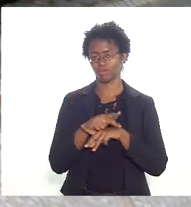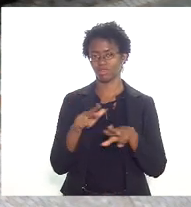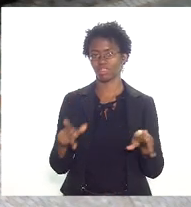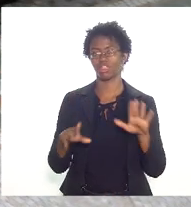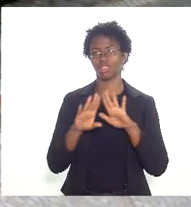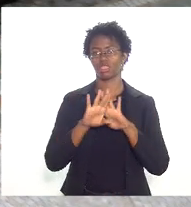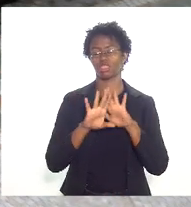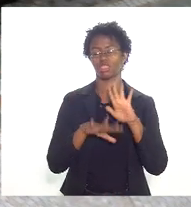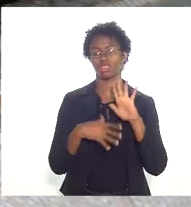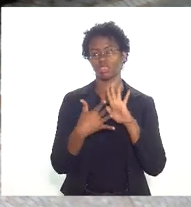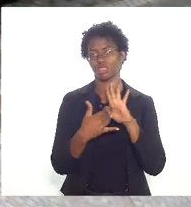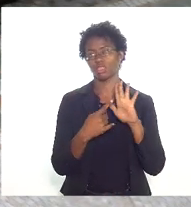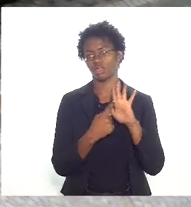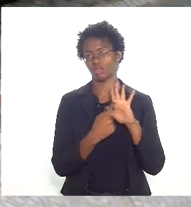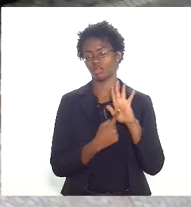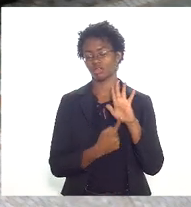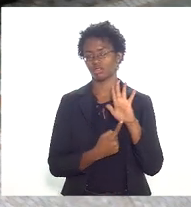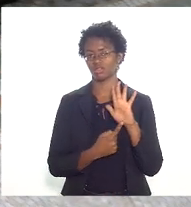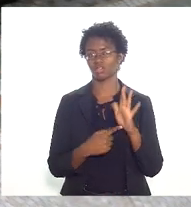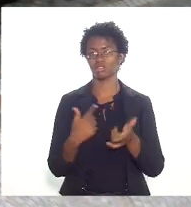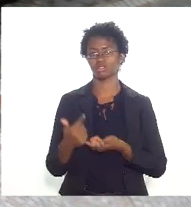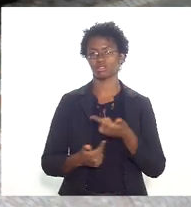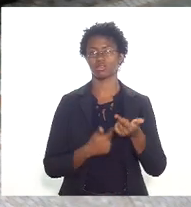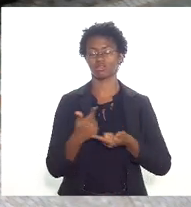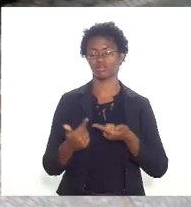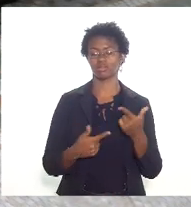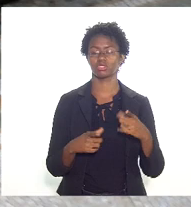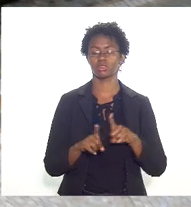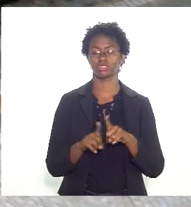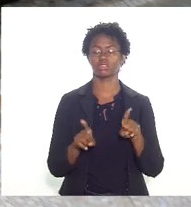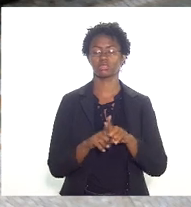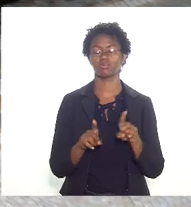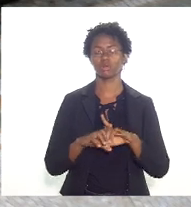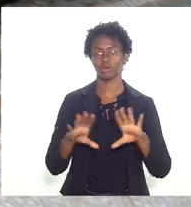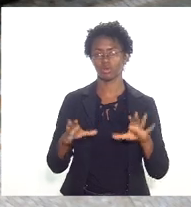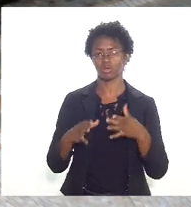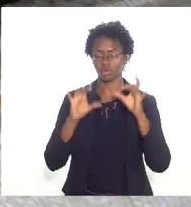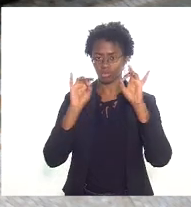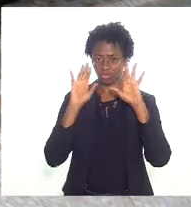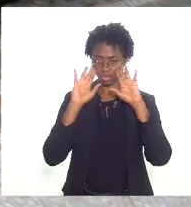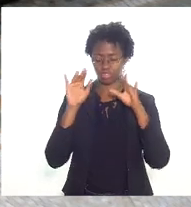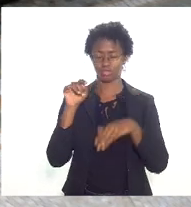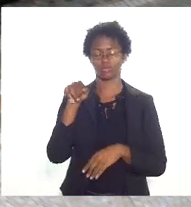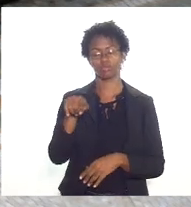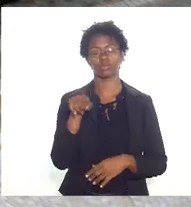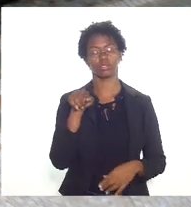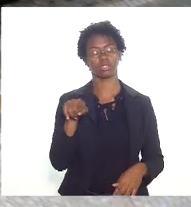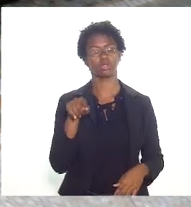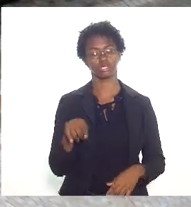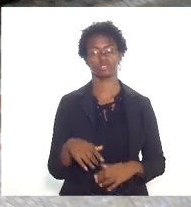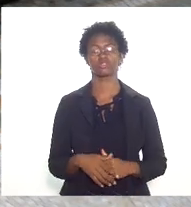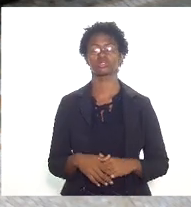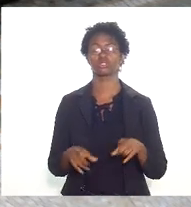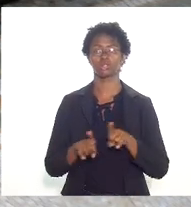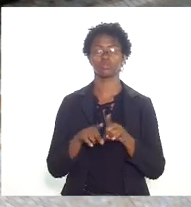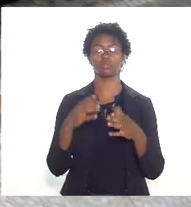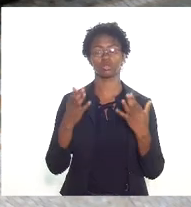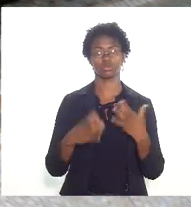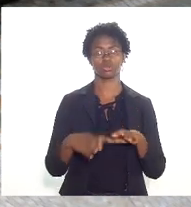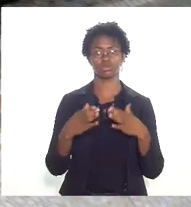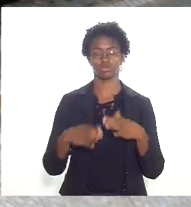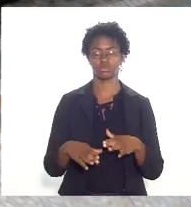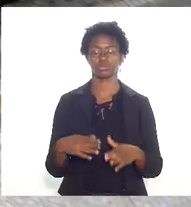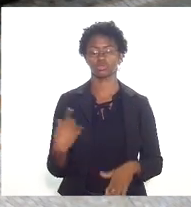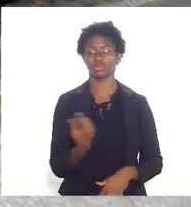e principalmente Presidente uma pauta que a gente vai criar um grupo específico para isso que a falta do concurso público no caso